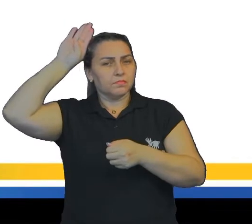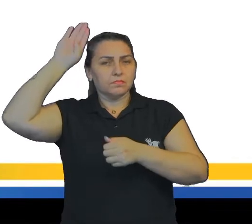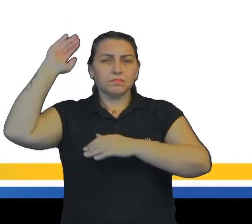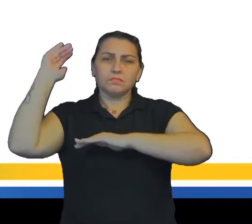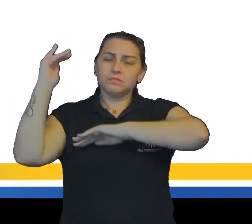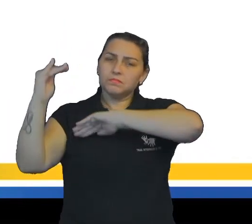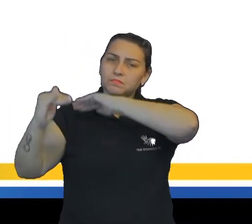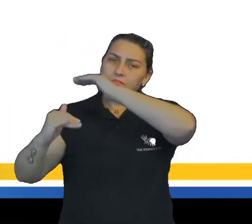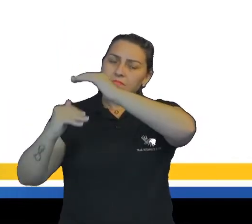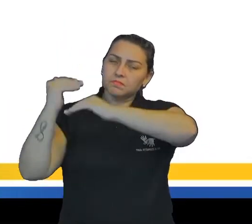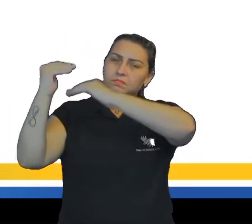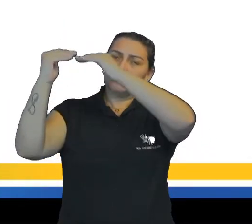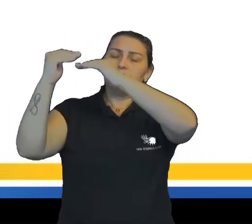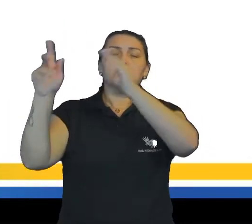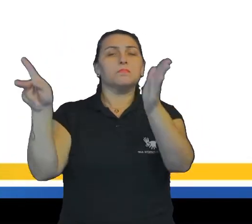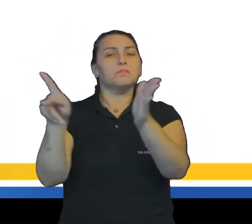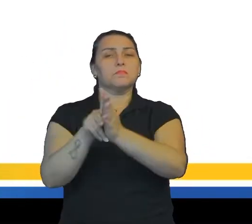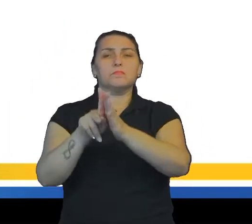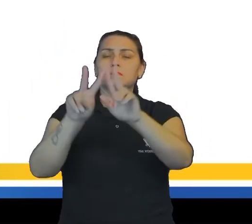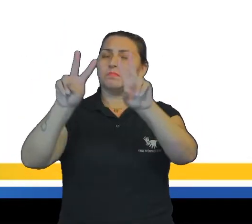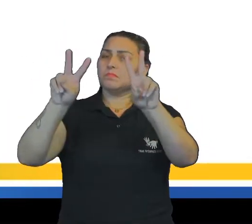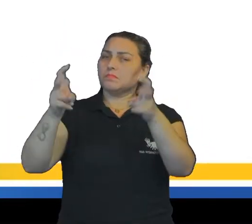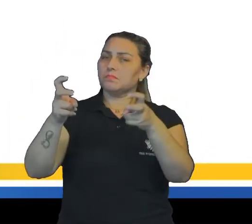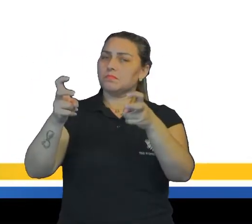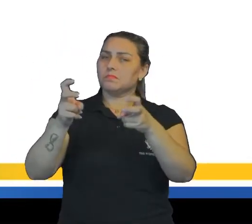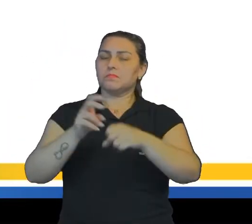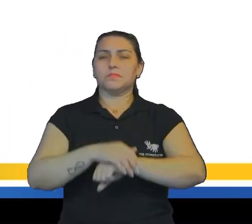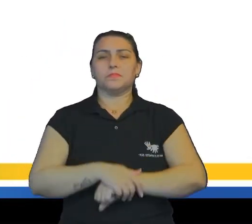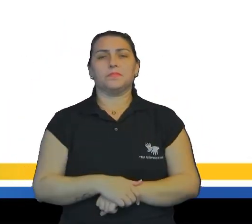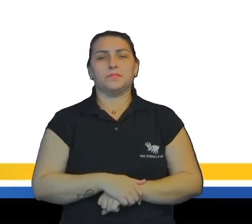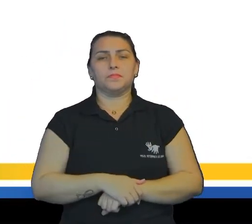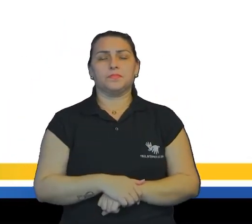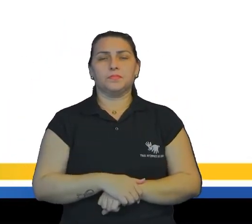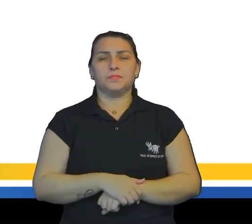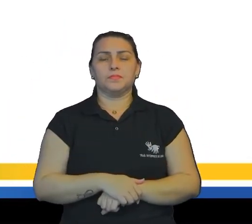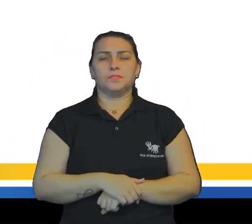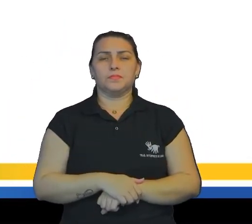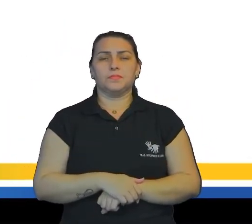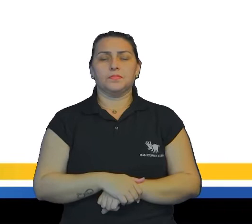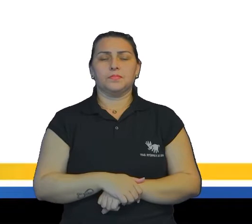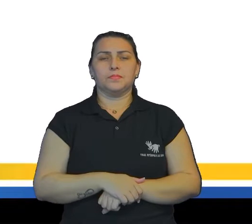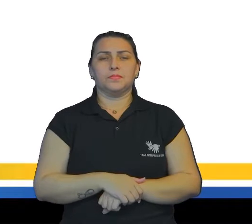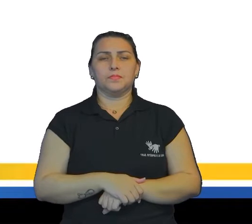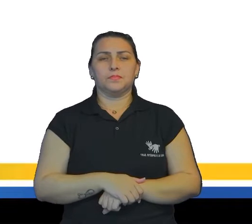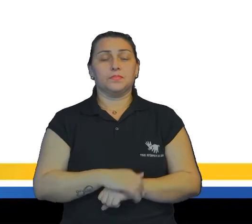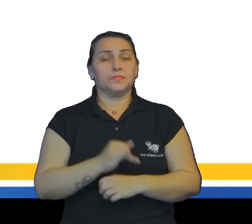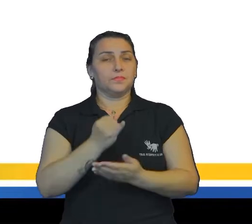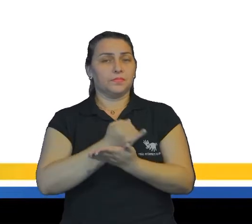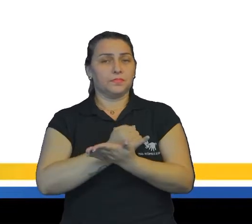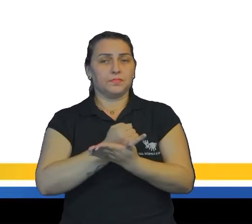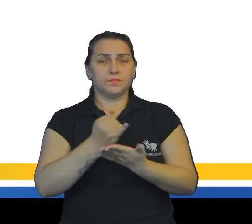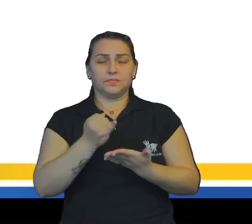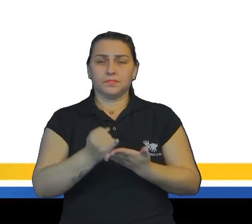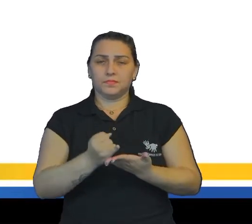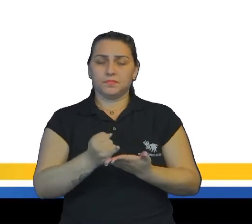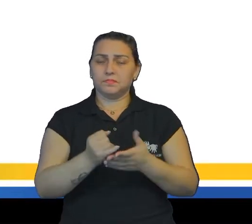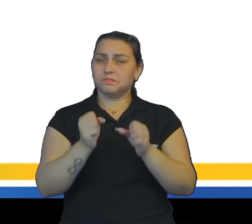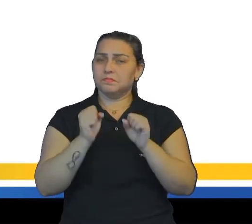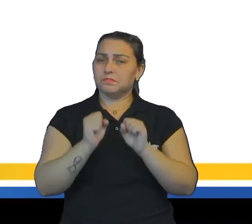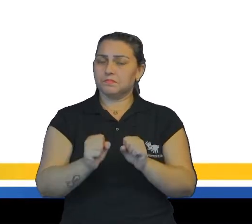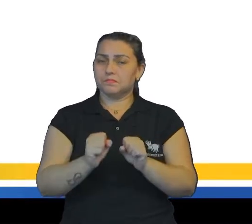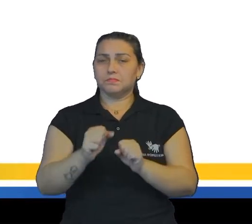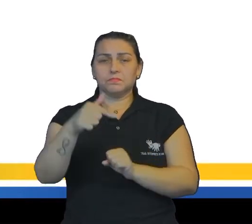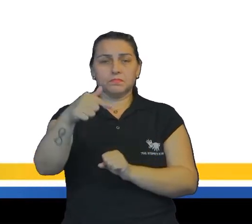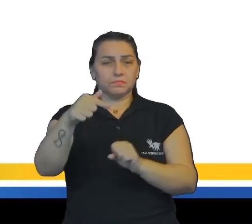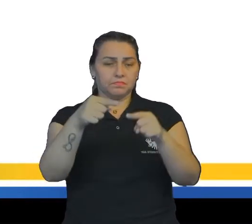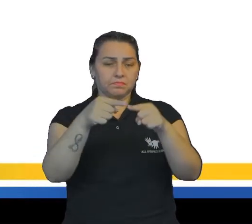a tese a ser desenvolvida a respeito desse assunto. Então, pessoal, a introdução, ela pode ser até